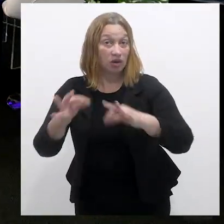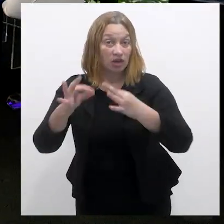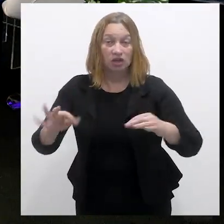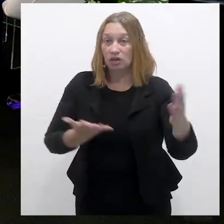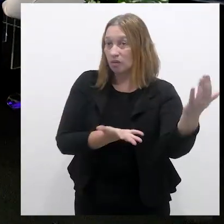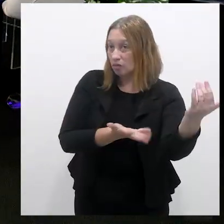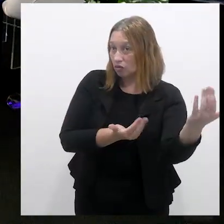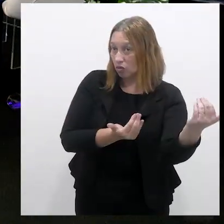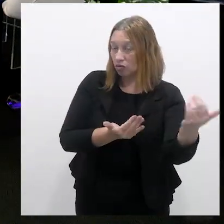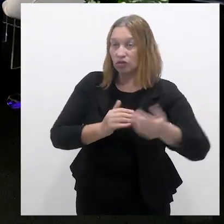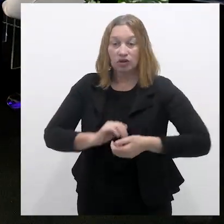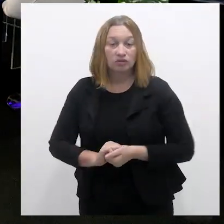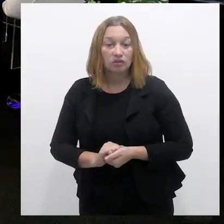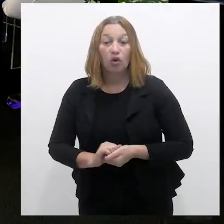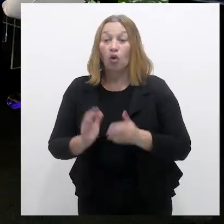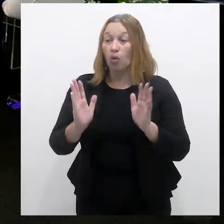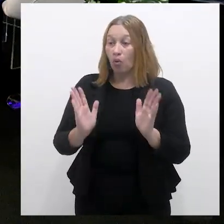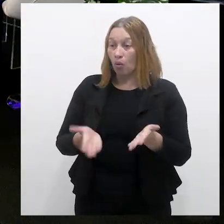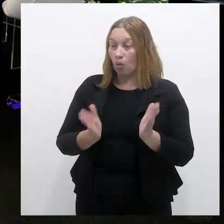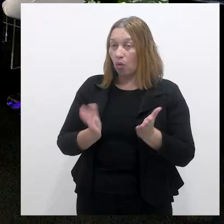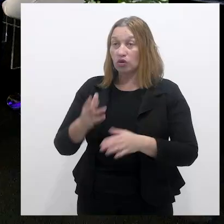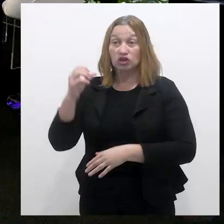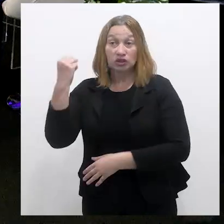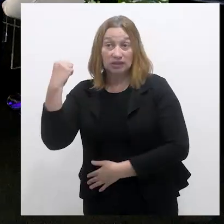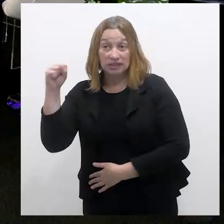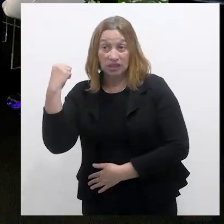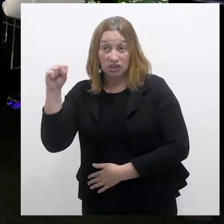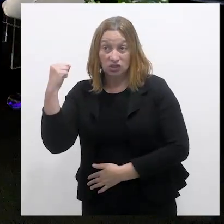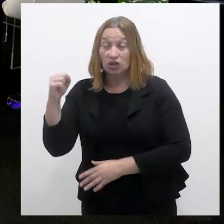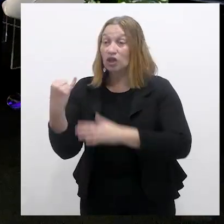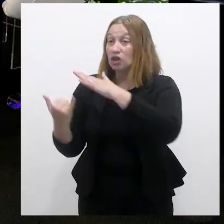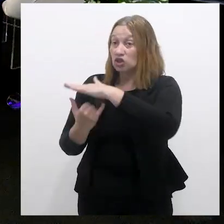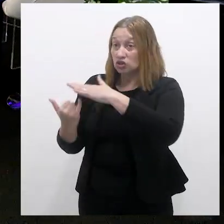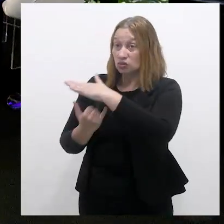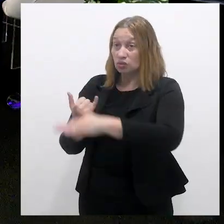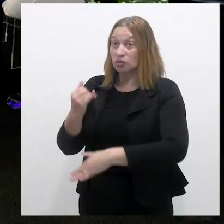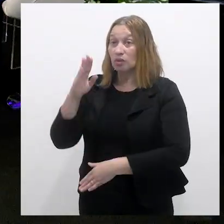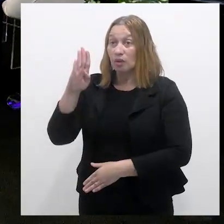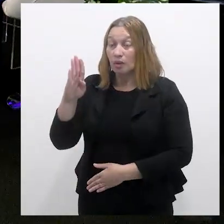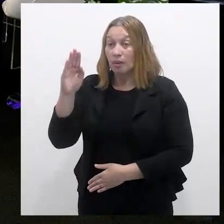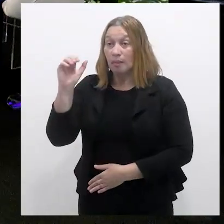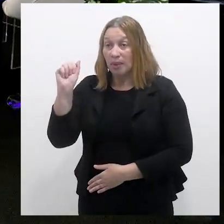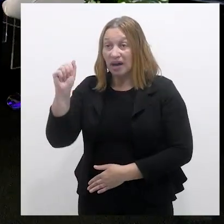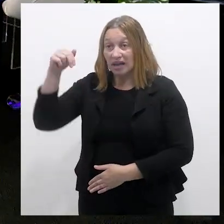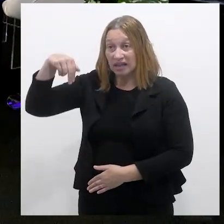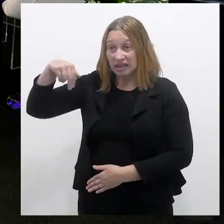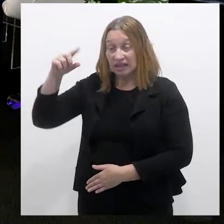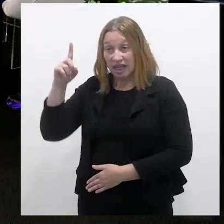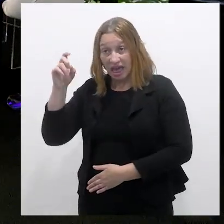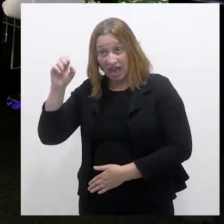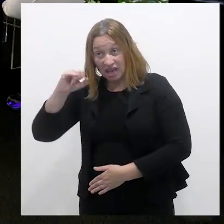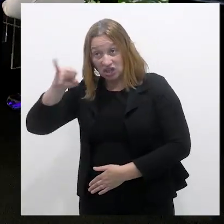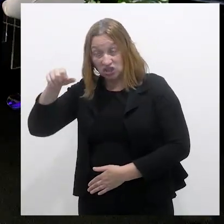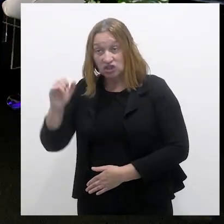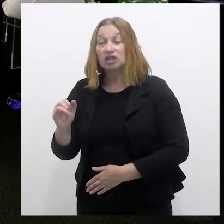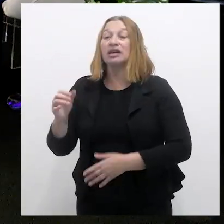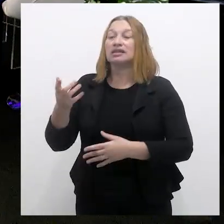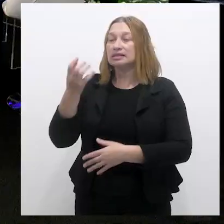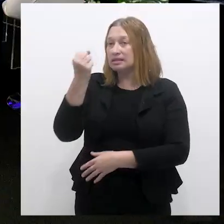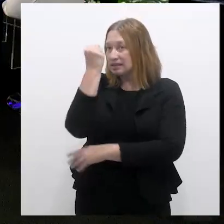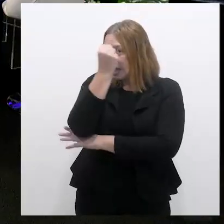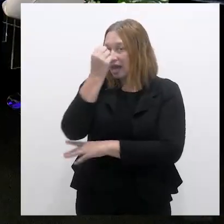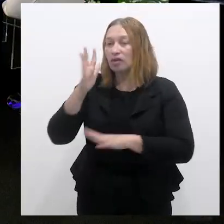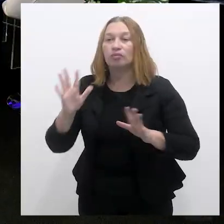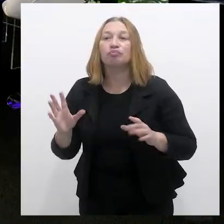Jovem de Sergipe, que hoje está sendo gerido pelo Instituto Banese, um instituto muito sério de Aracaju,